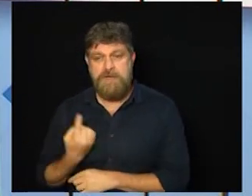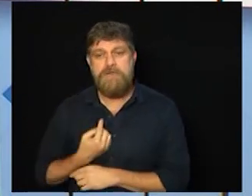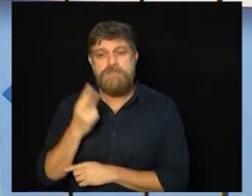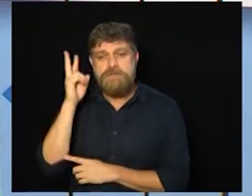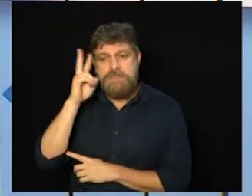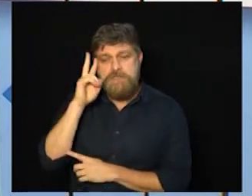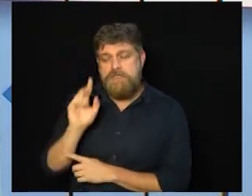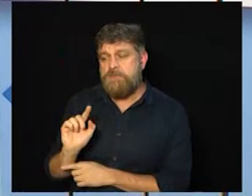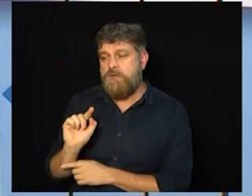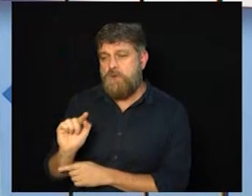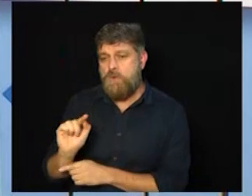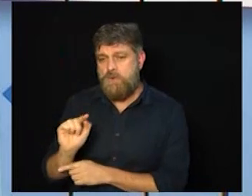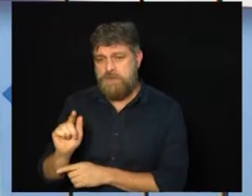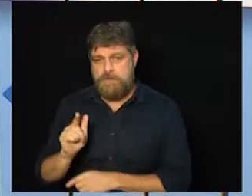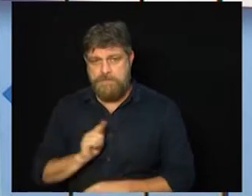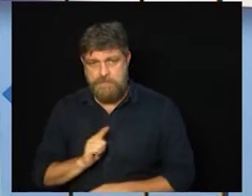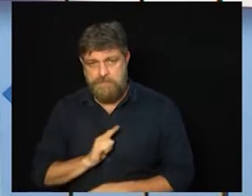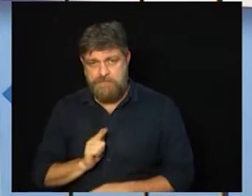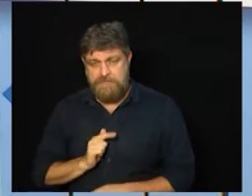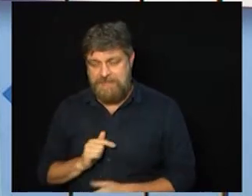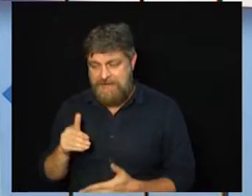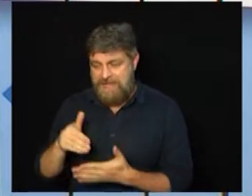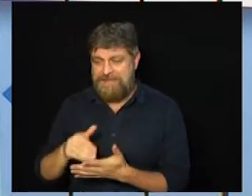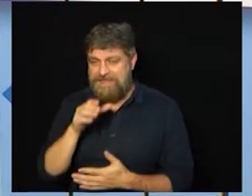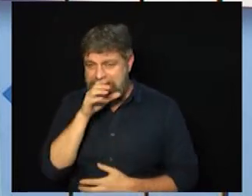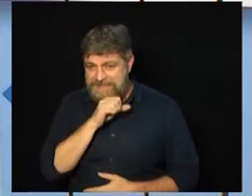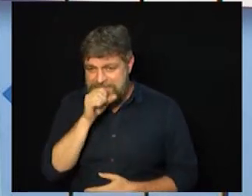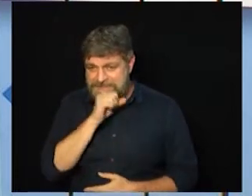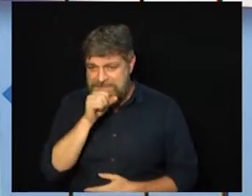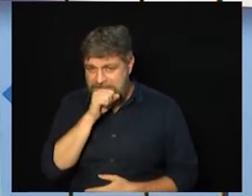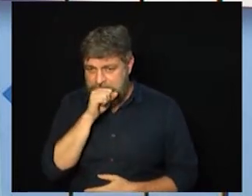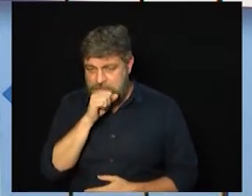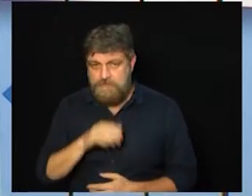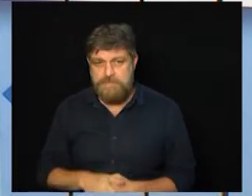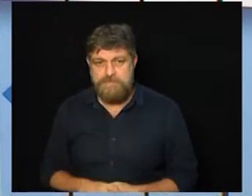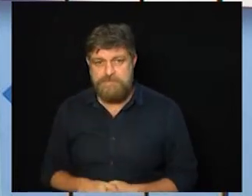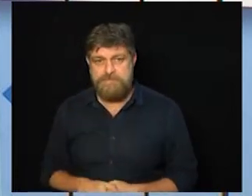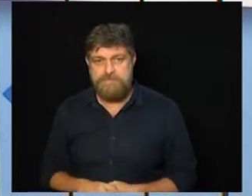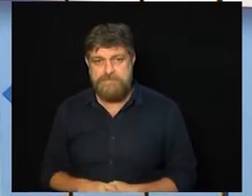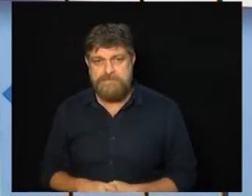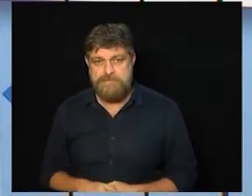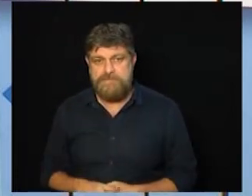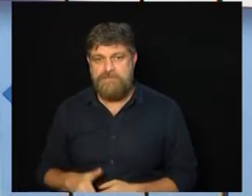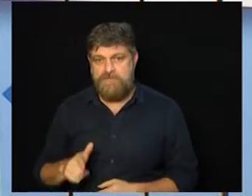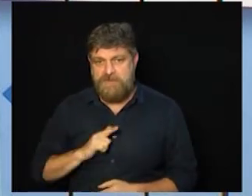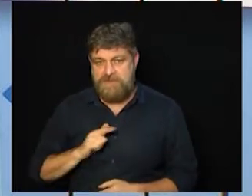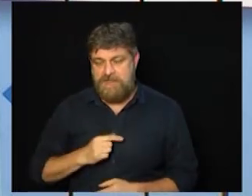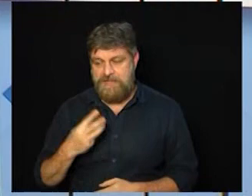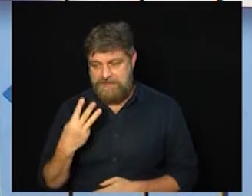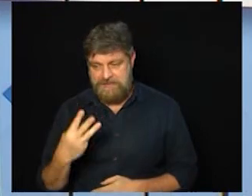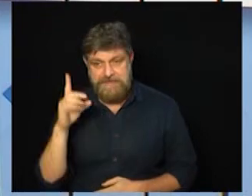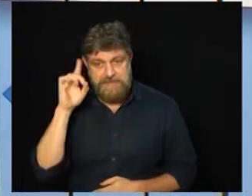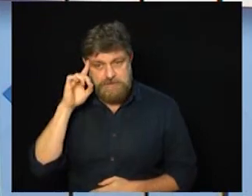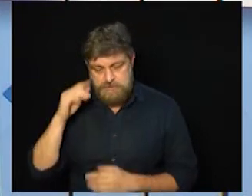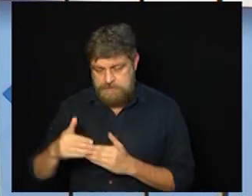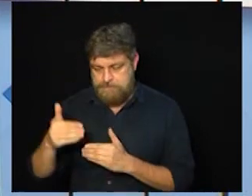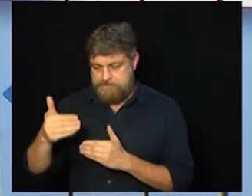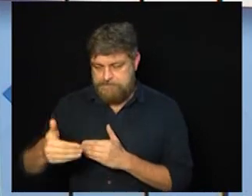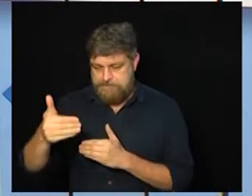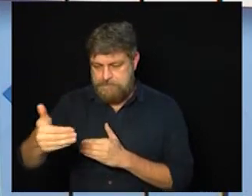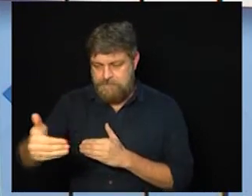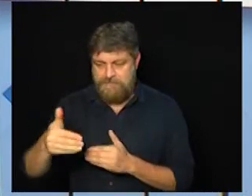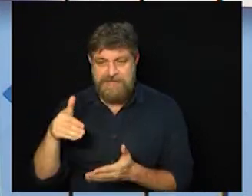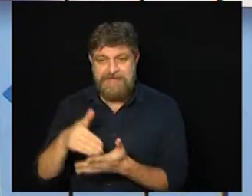lembra que esta carreta vai ficar até sábado depois de amanhã depois de amanhã não linda temos mais três dias aí olha